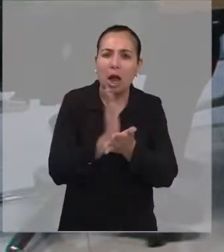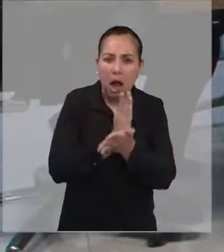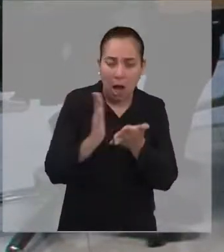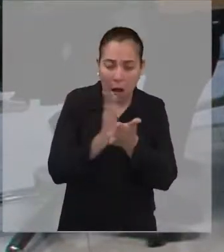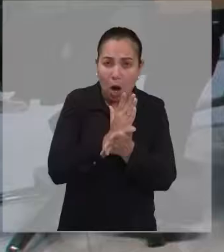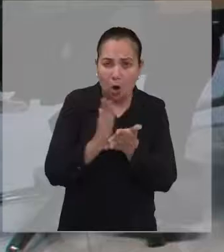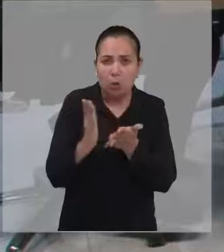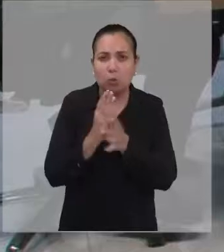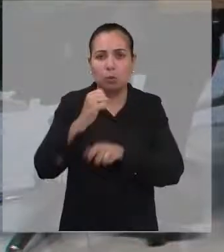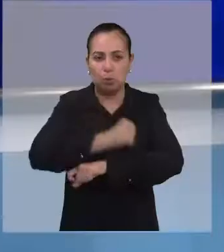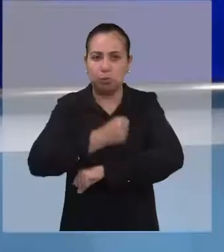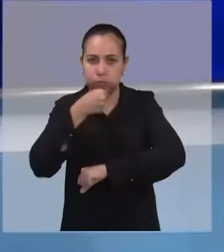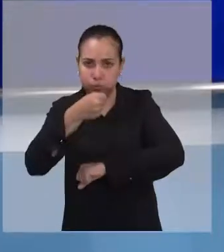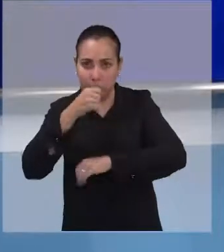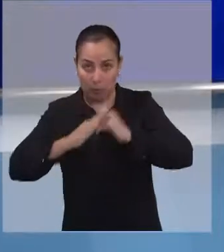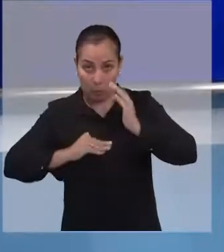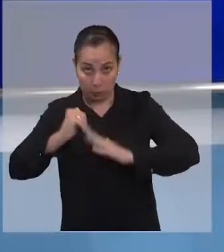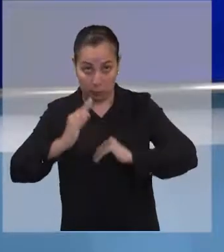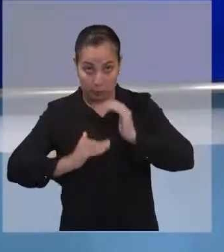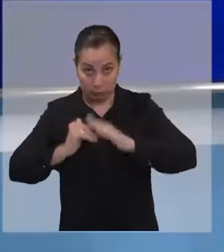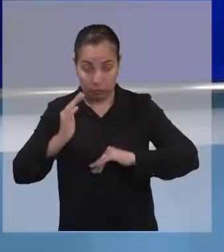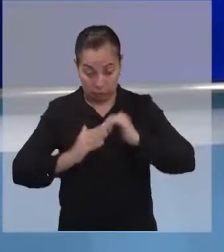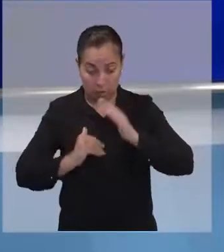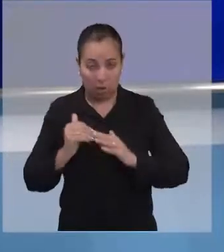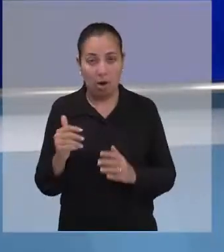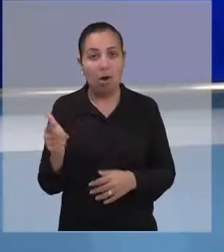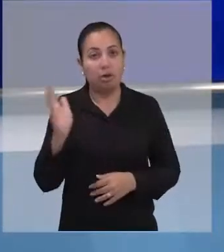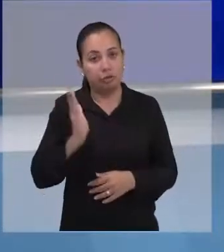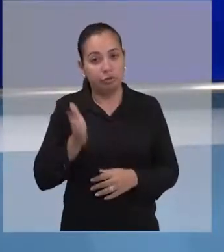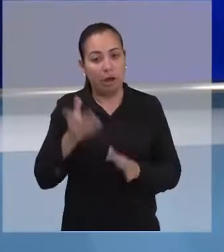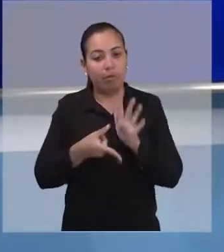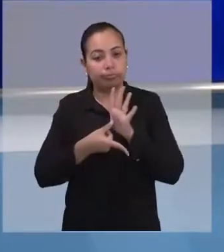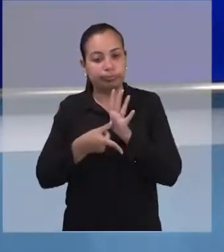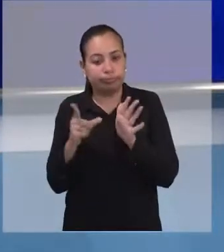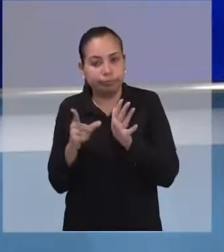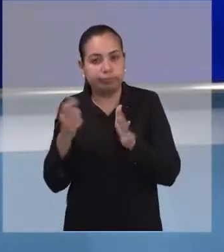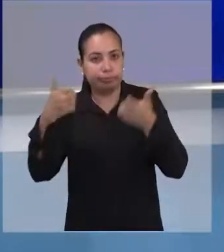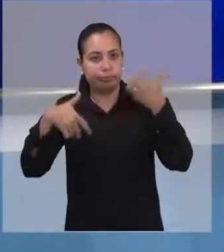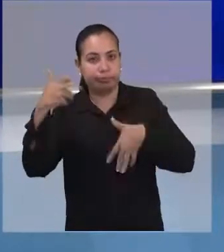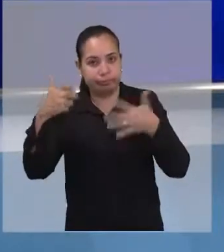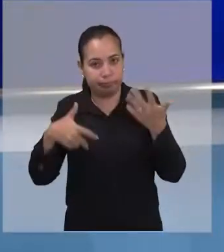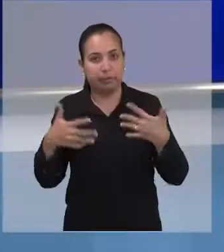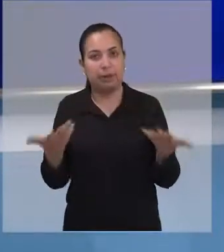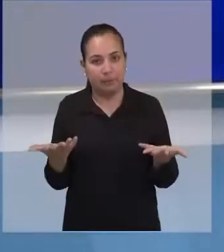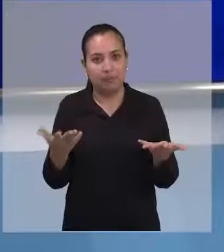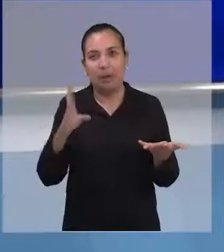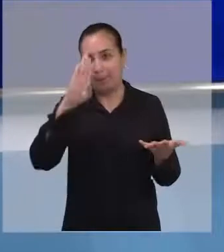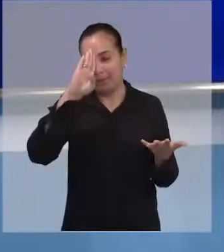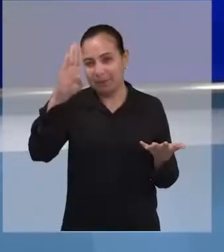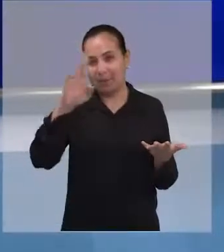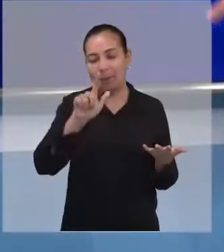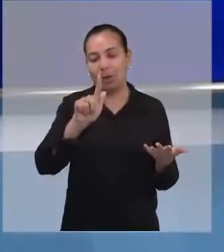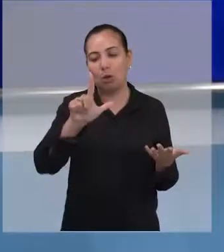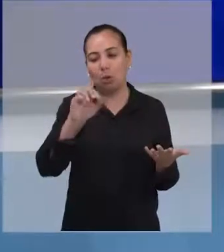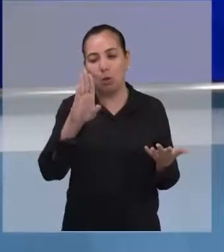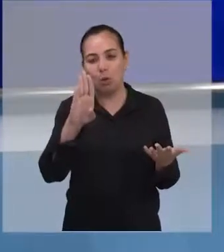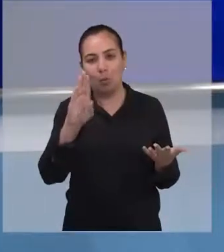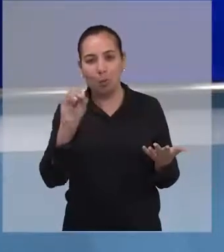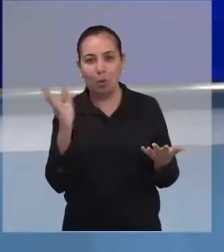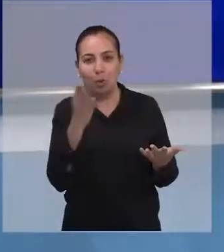aí de umas redes nacionais diriam assim, já estava precificado, porque tudo agora... Né, principalmente está a Globo News ali também.